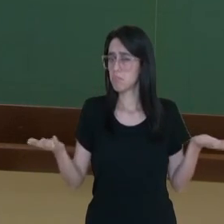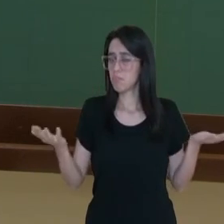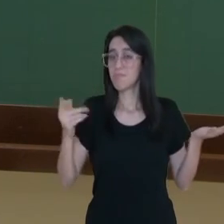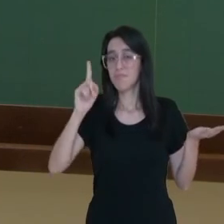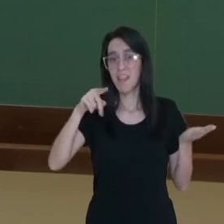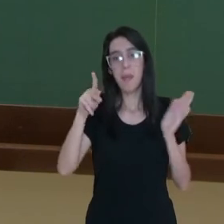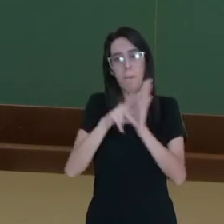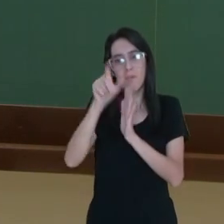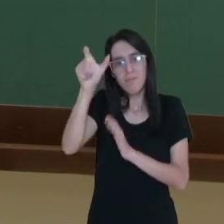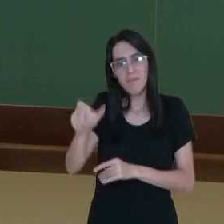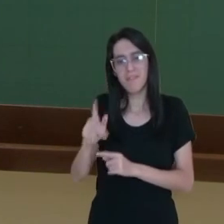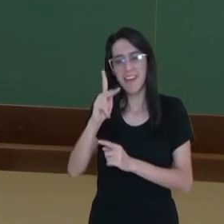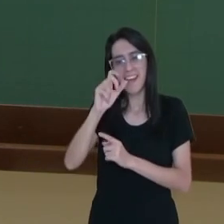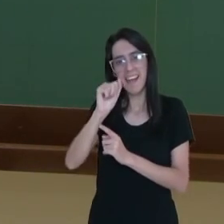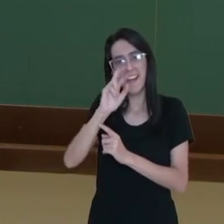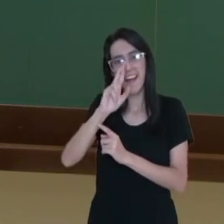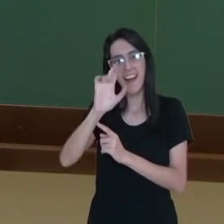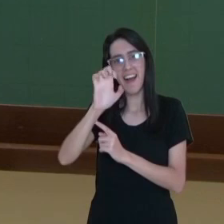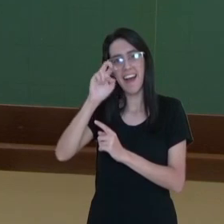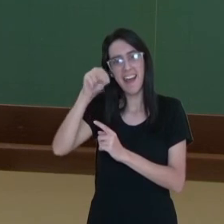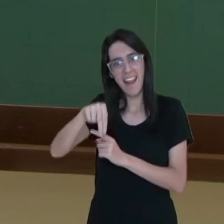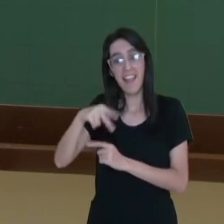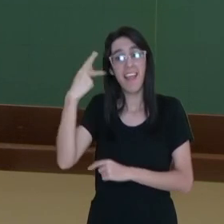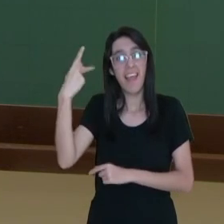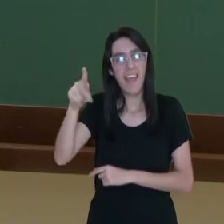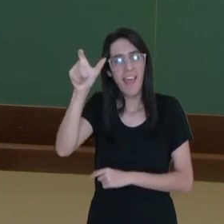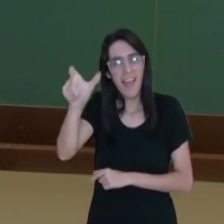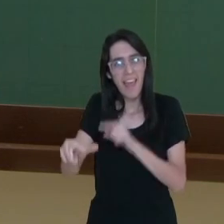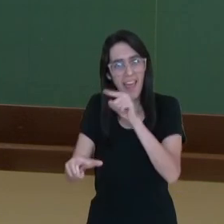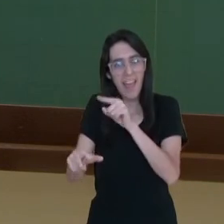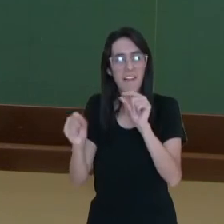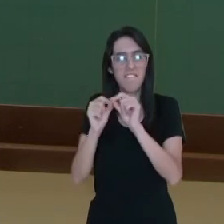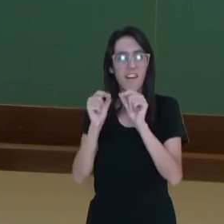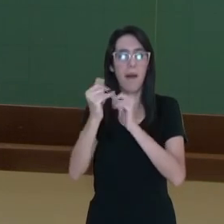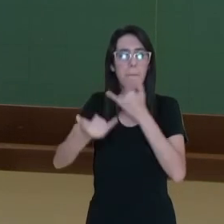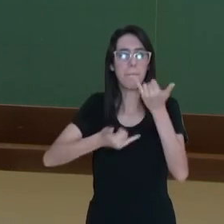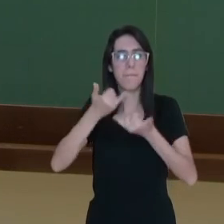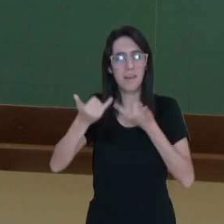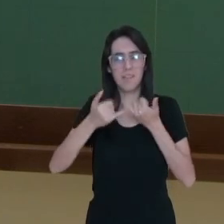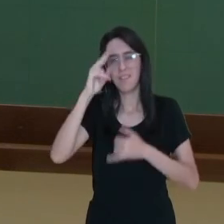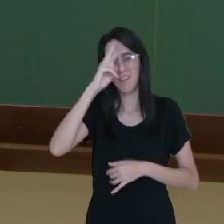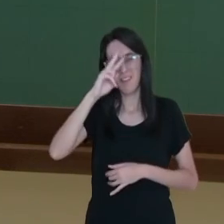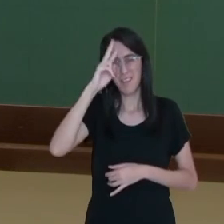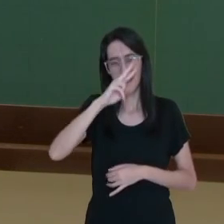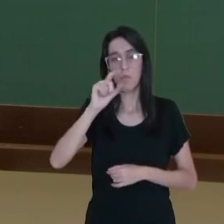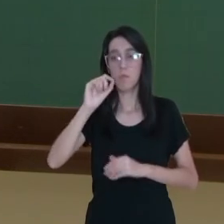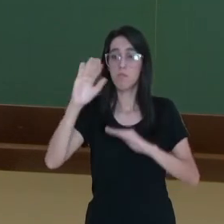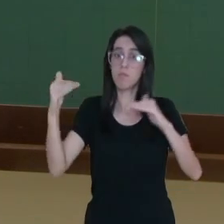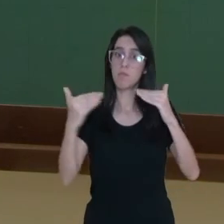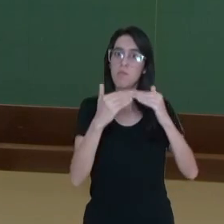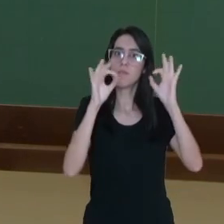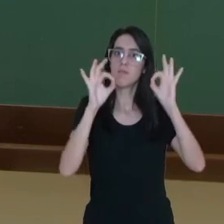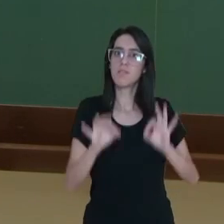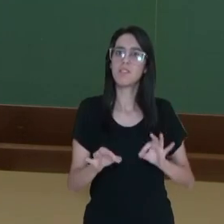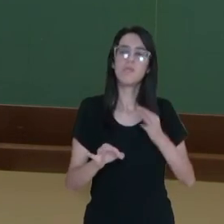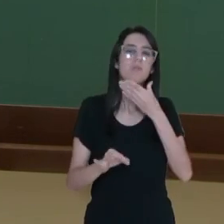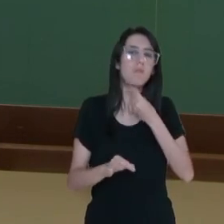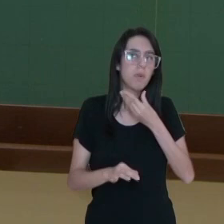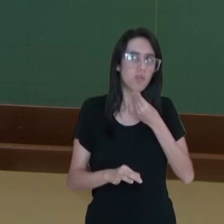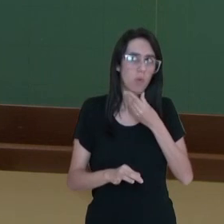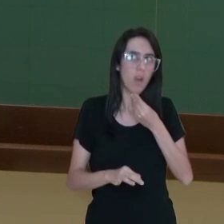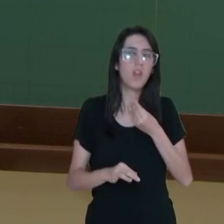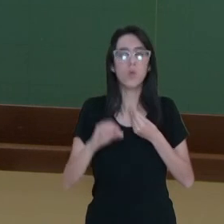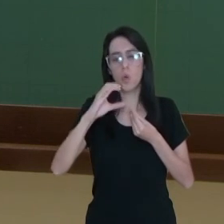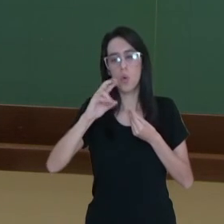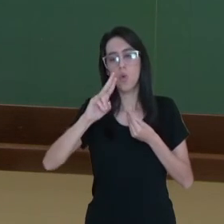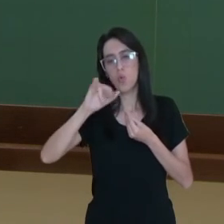por isso que está no masculino, está falando dele, do idoso que fabrica brinquedo. Lembra que concorda com o gênero, cujo,